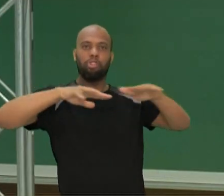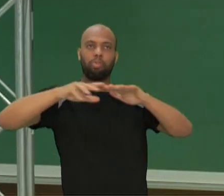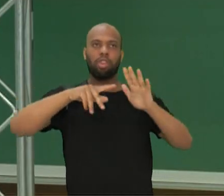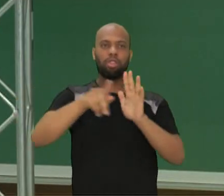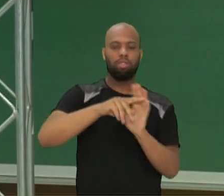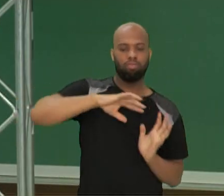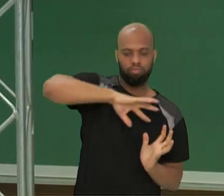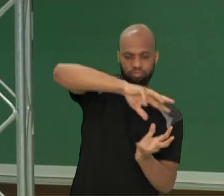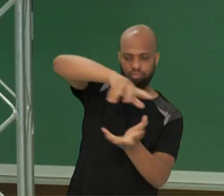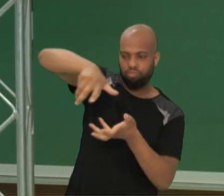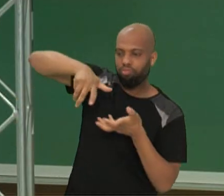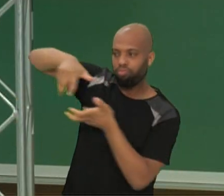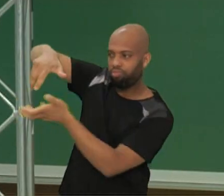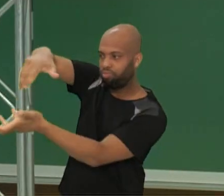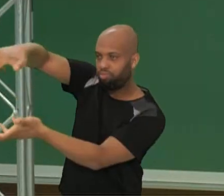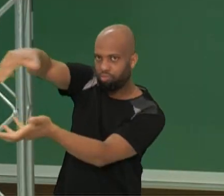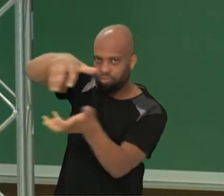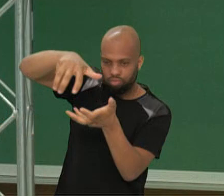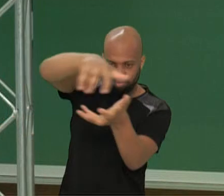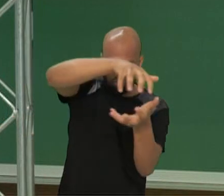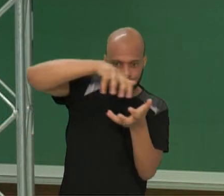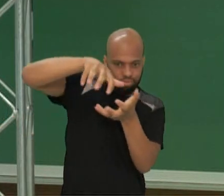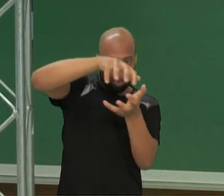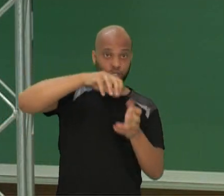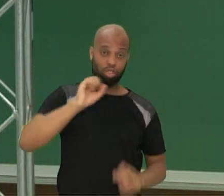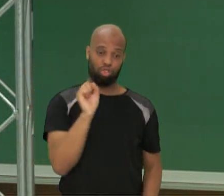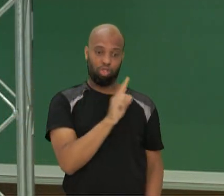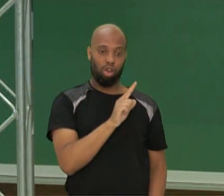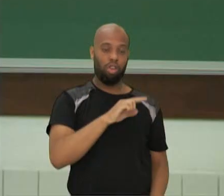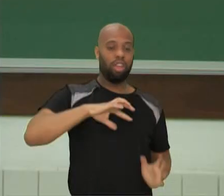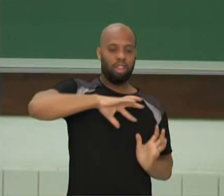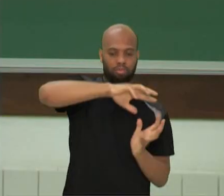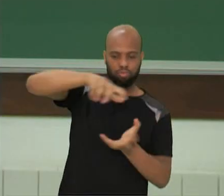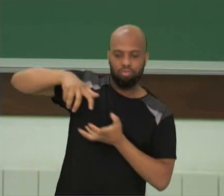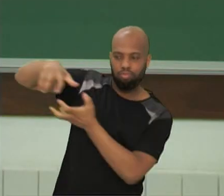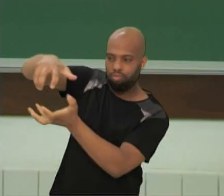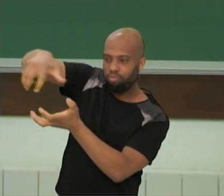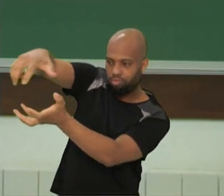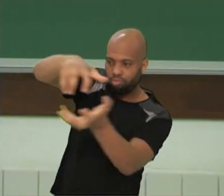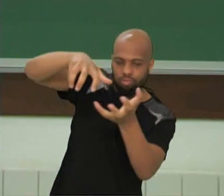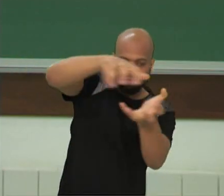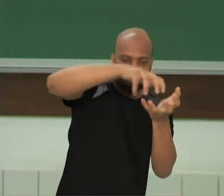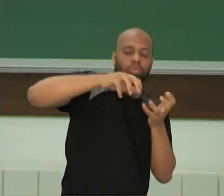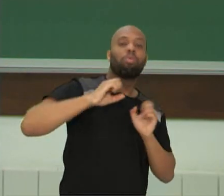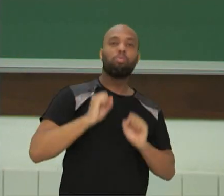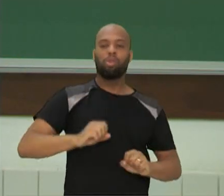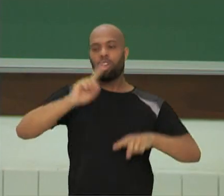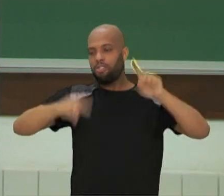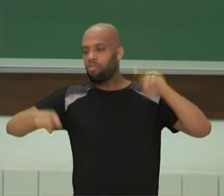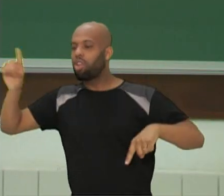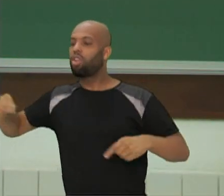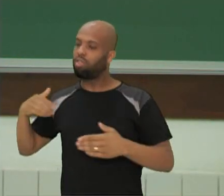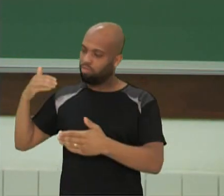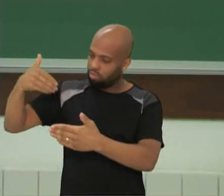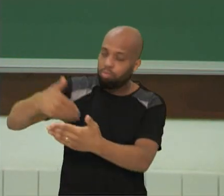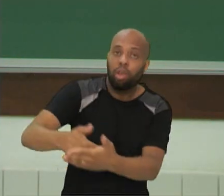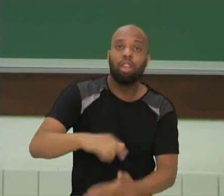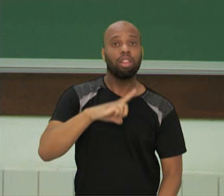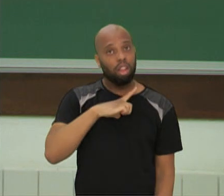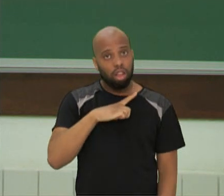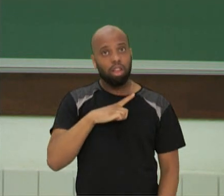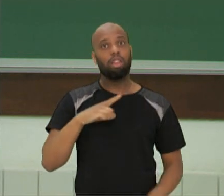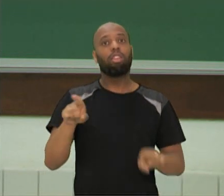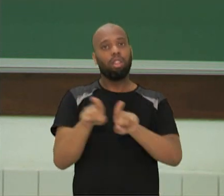orbital, o movimento que a Terra realiza ao redor do Sol, ele pode sofrer algumas variações ao longo do tempo.